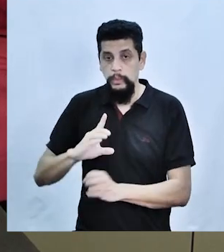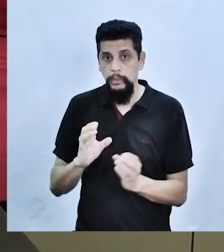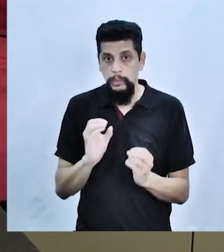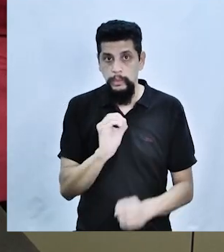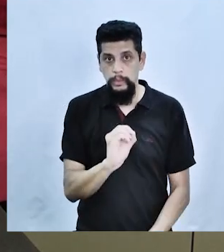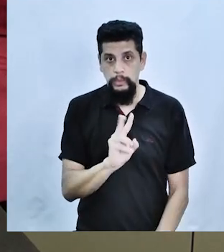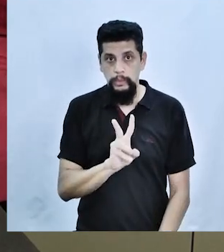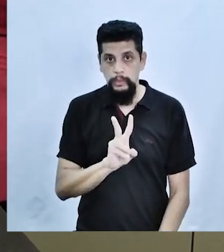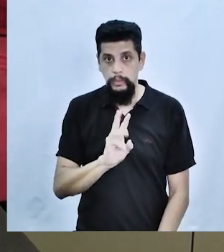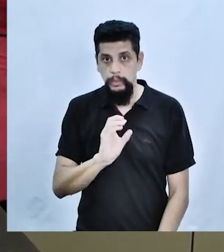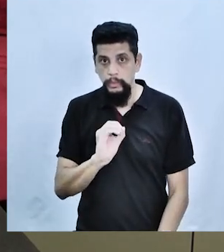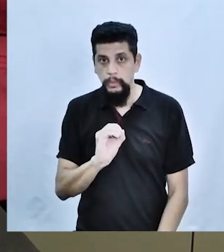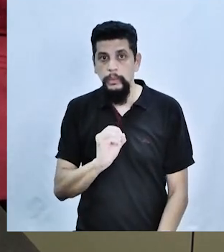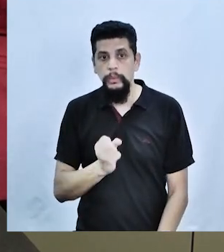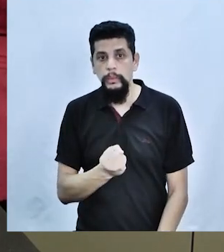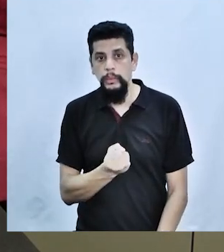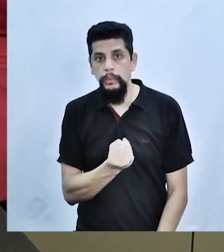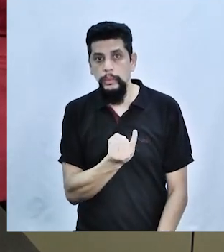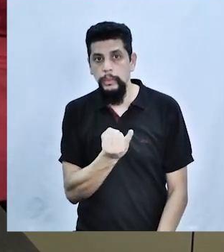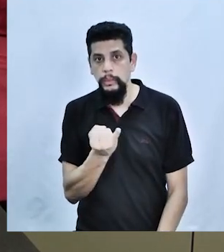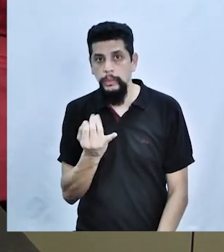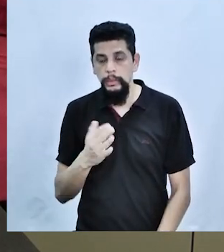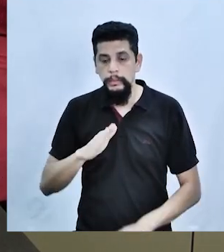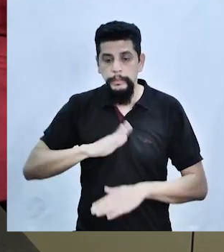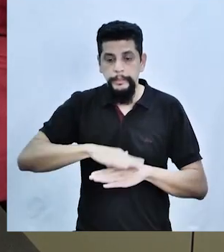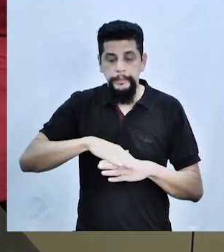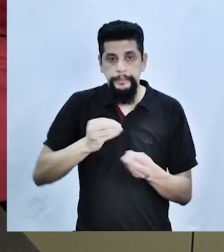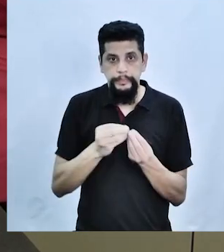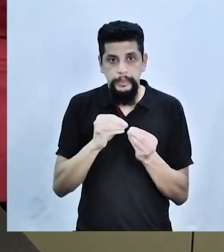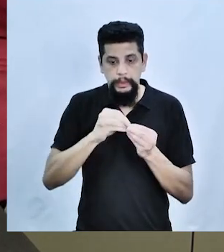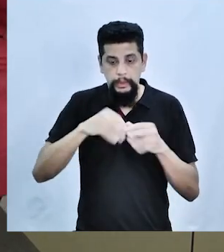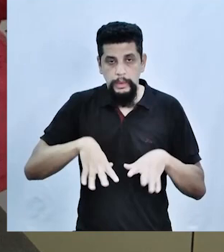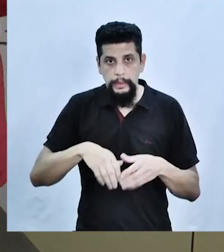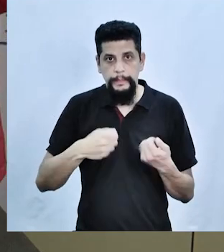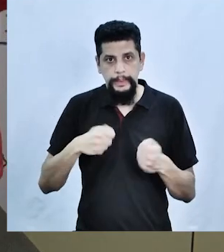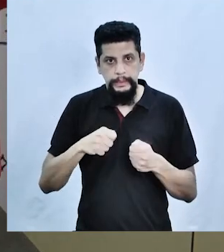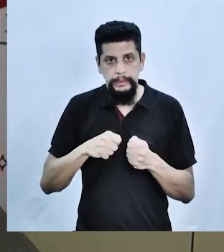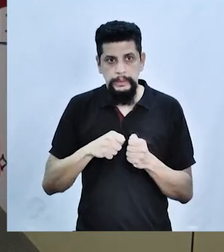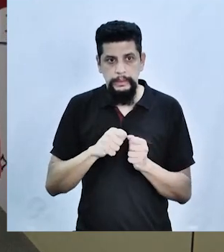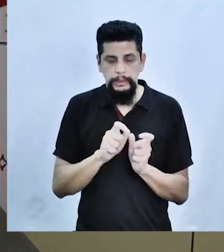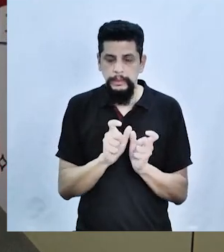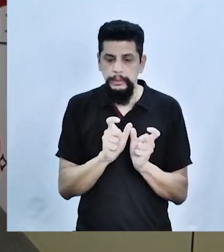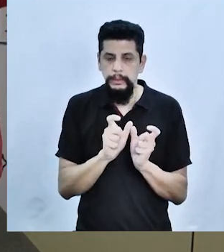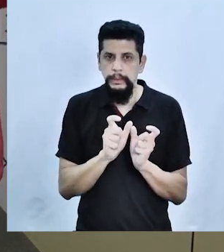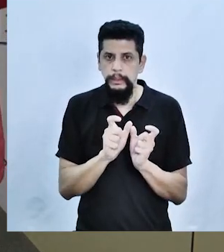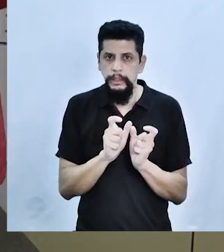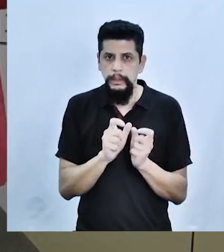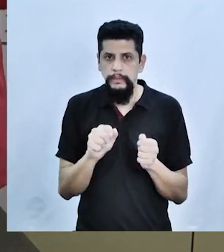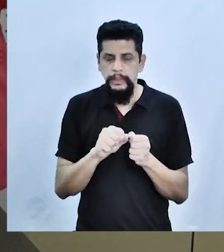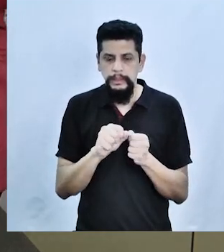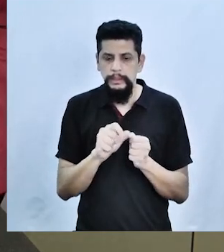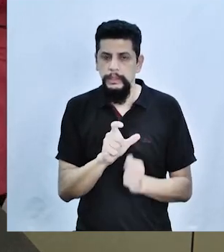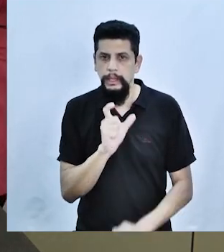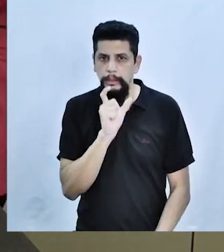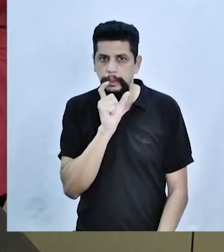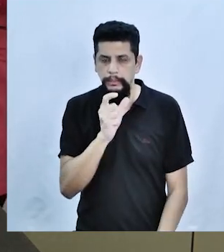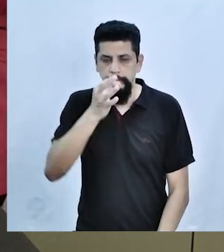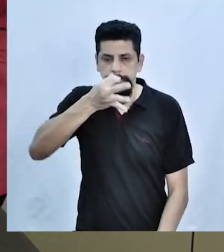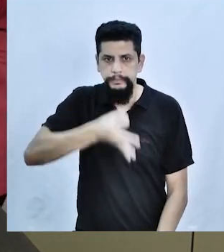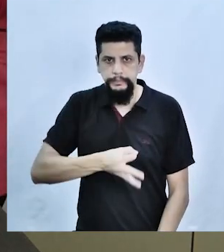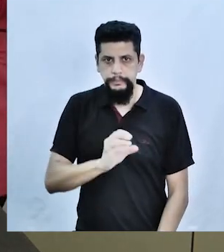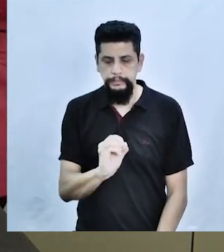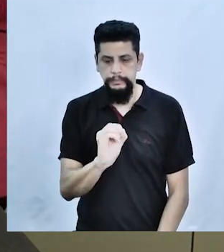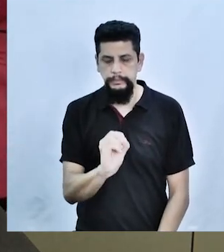gente fala ovo. Quando são mais ovos, a gente precisa consertar a fala e falar ovos. Nossa. E